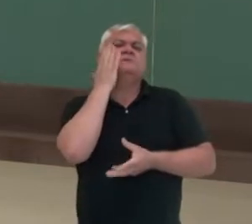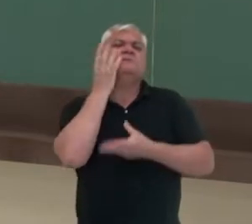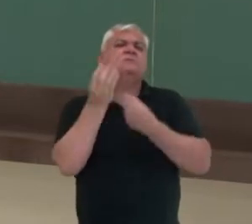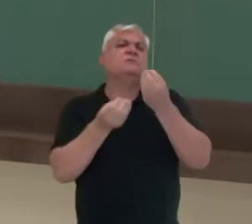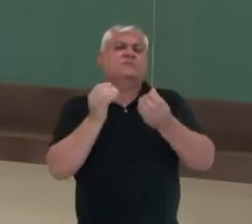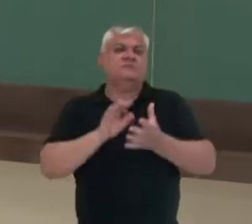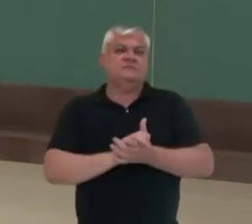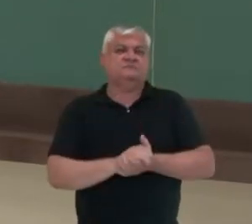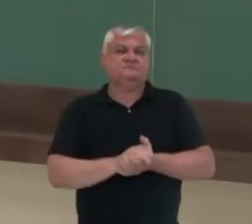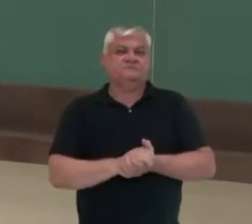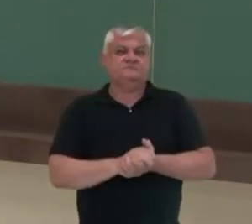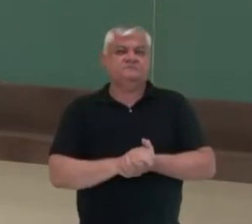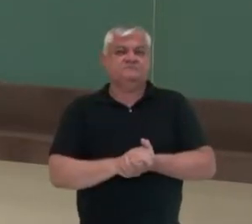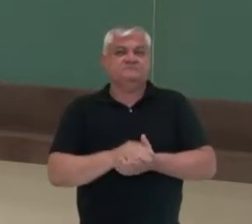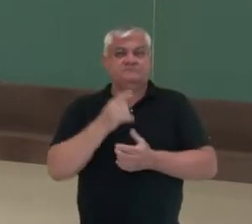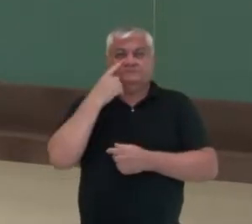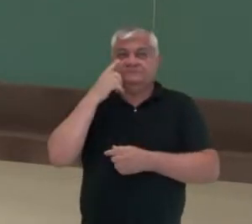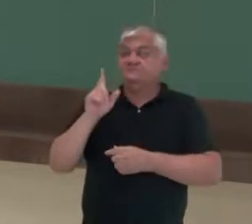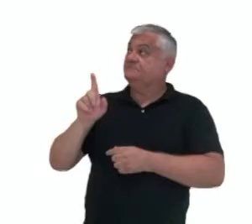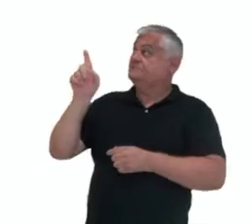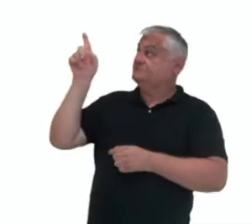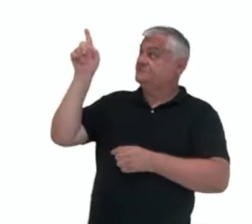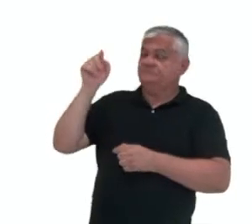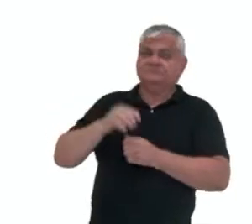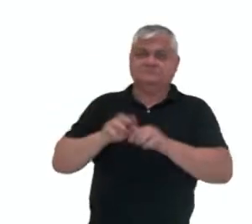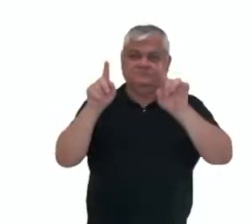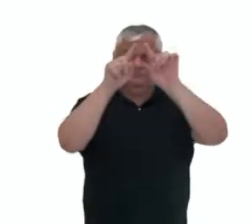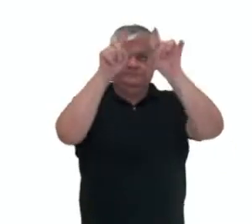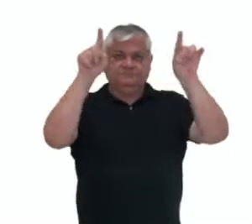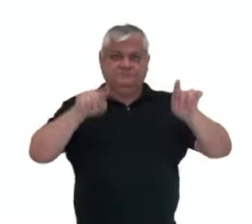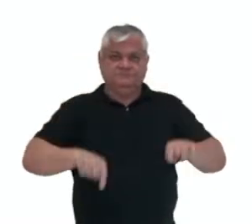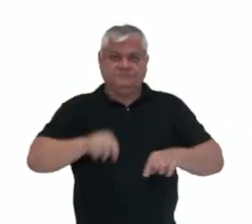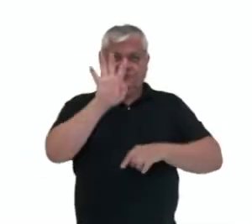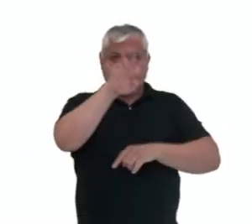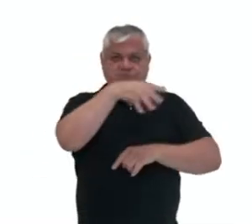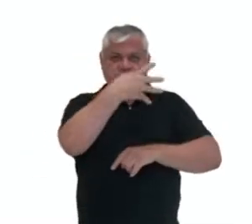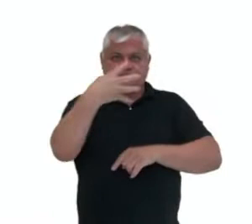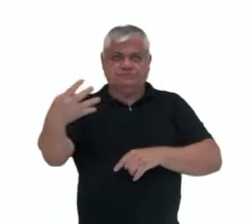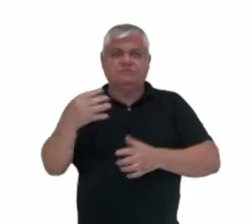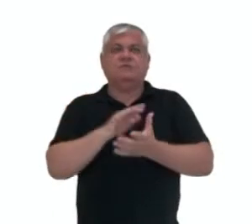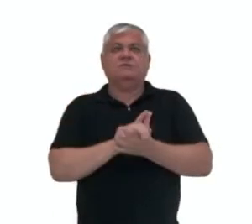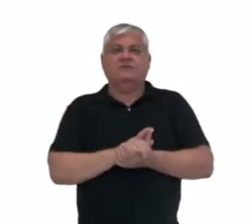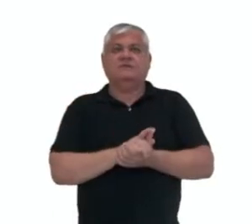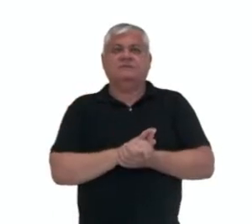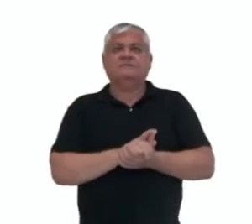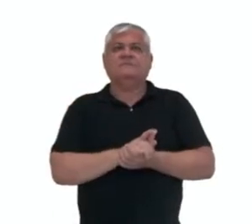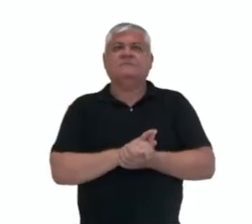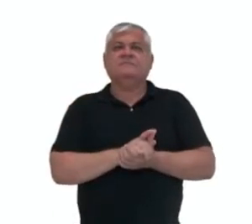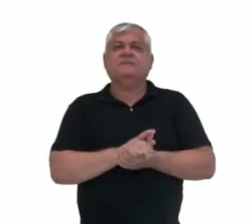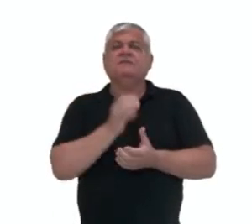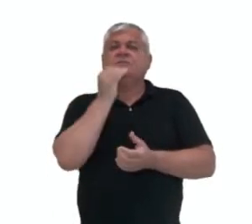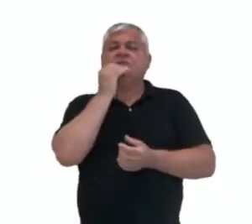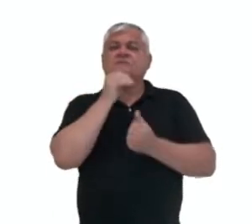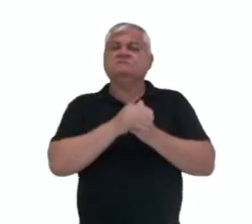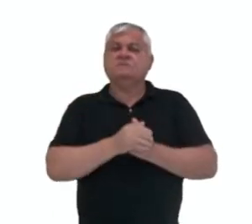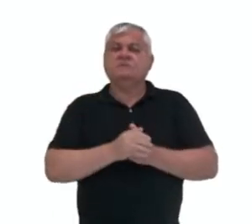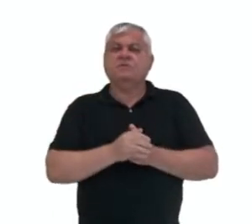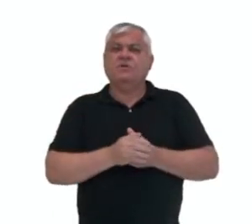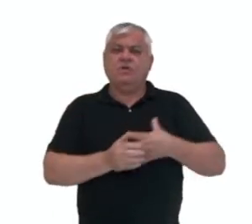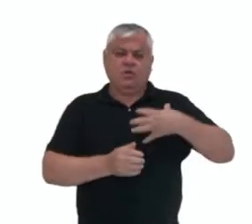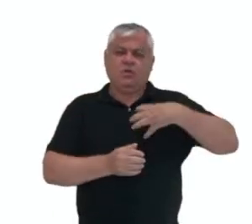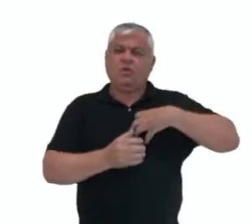gráfico? Olha só. Então aqui nós temos um gráfico que ele indica pelo título, olha só, né? Fala sobre os transplantes de